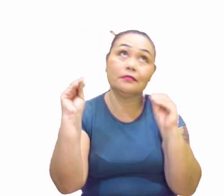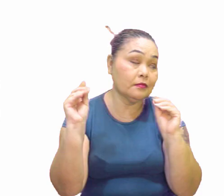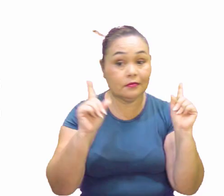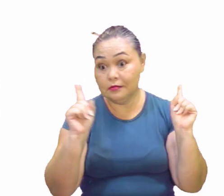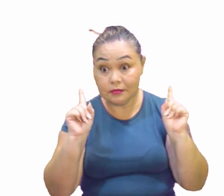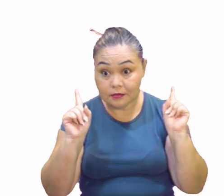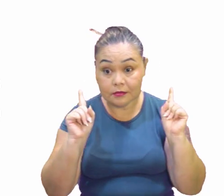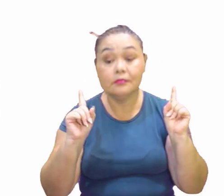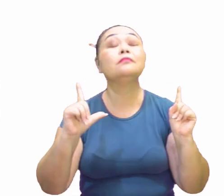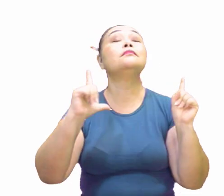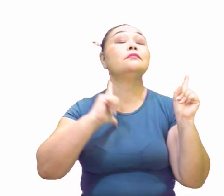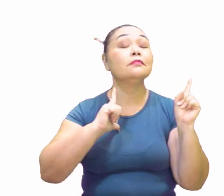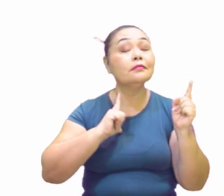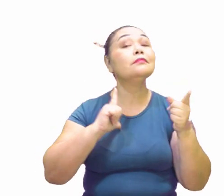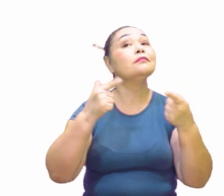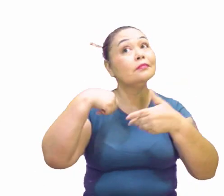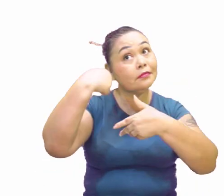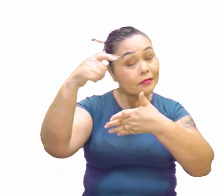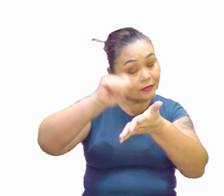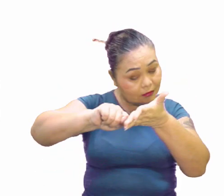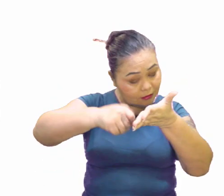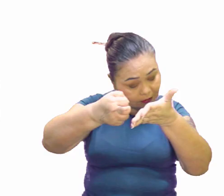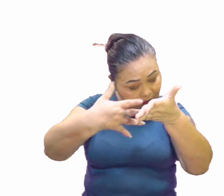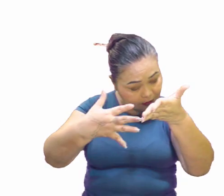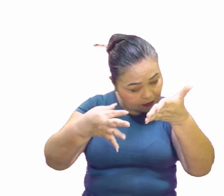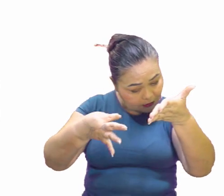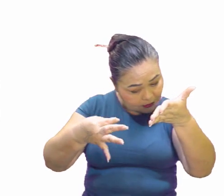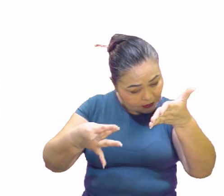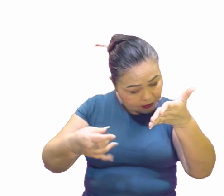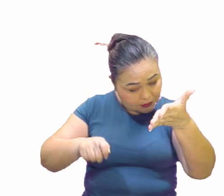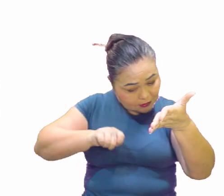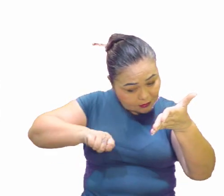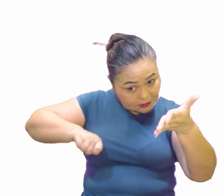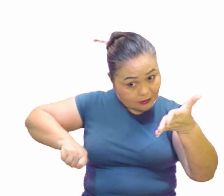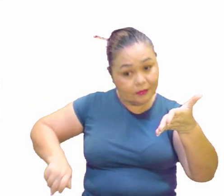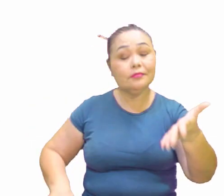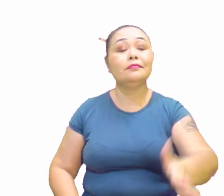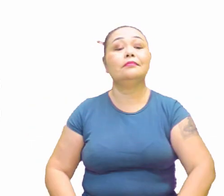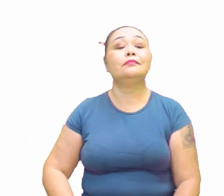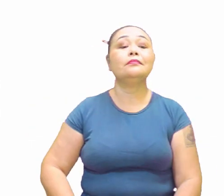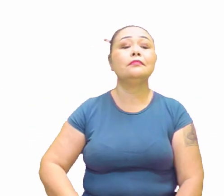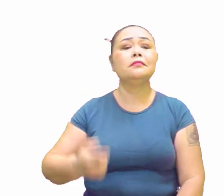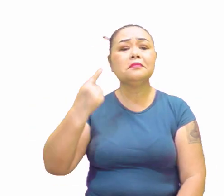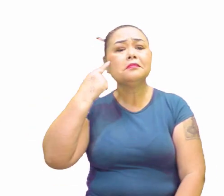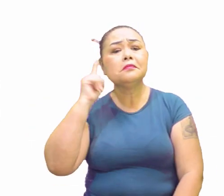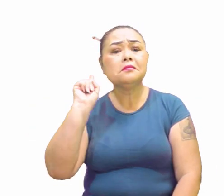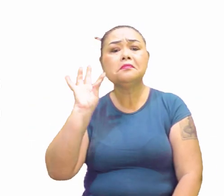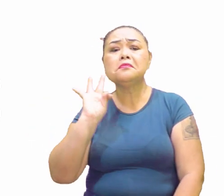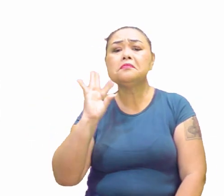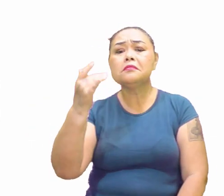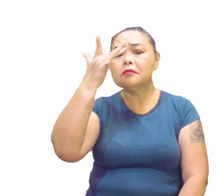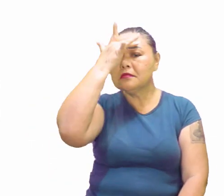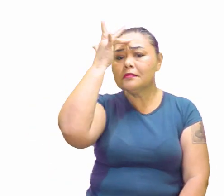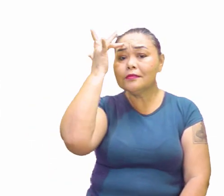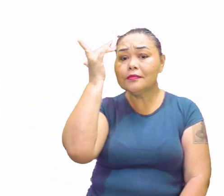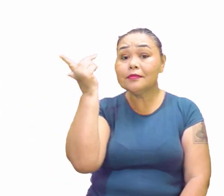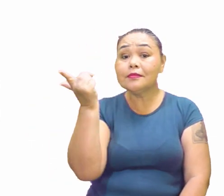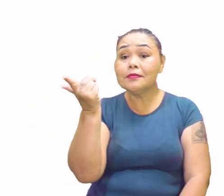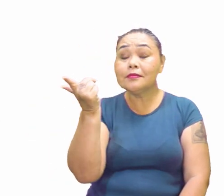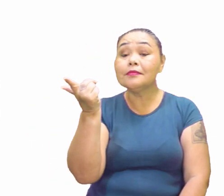jogar, não. Tem que contextualizar, detalhamento. Não ache que todas as